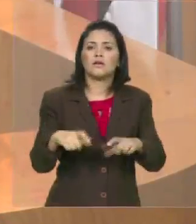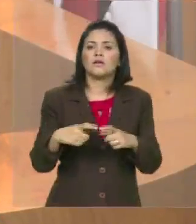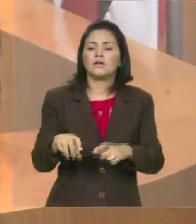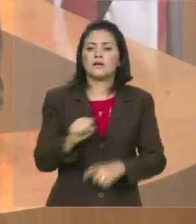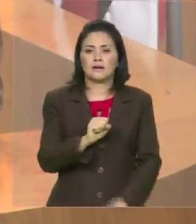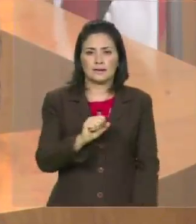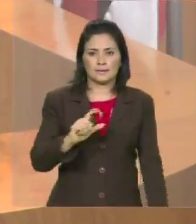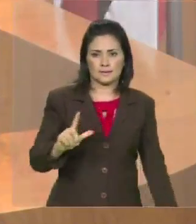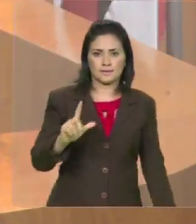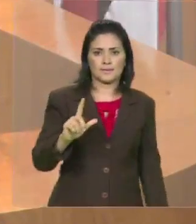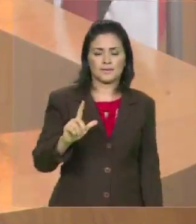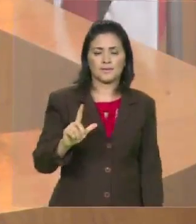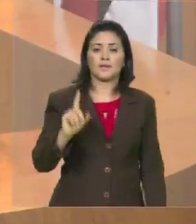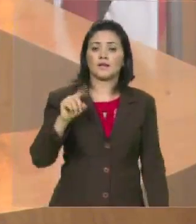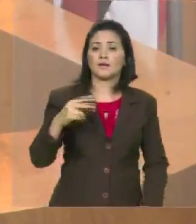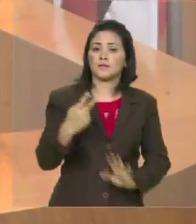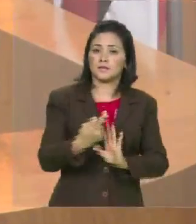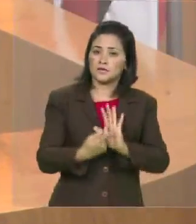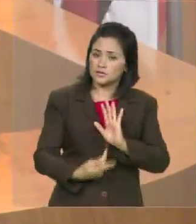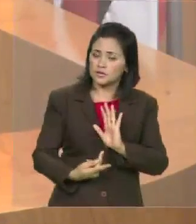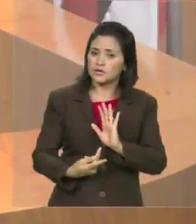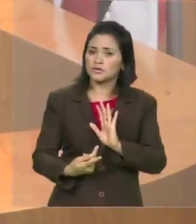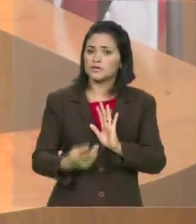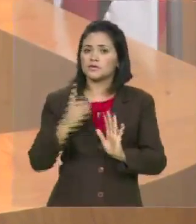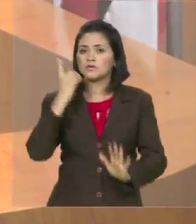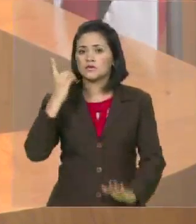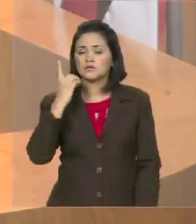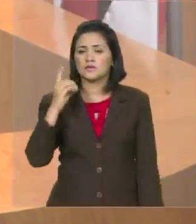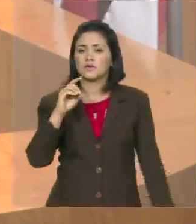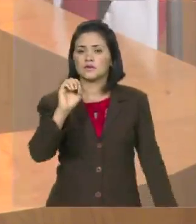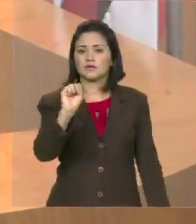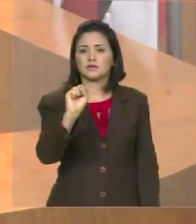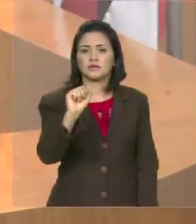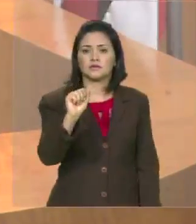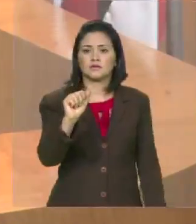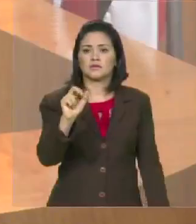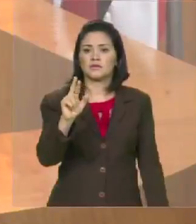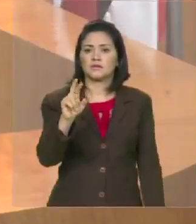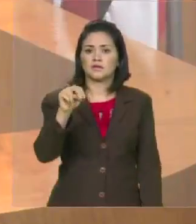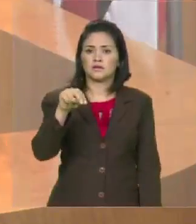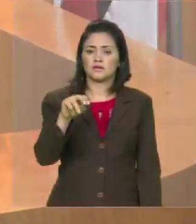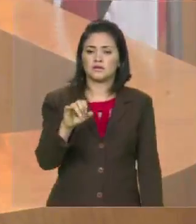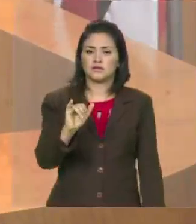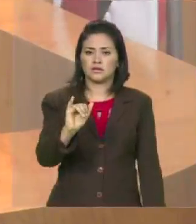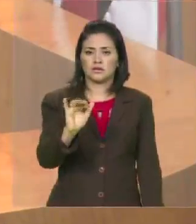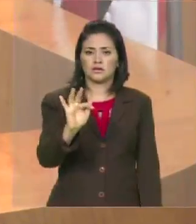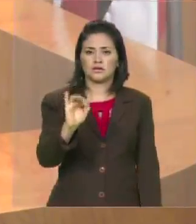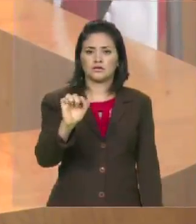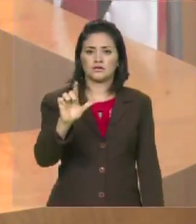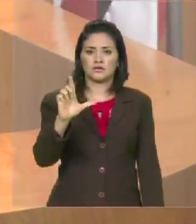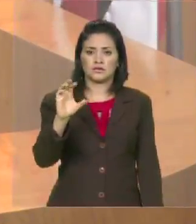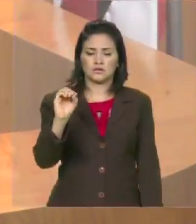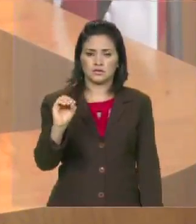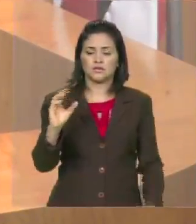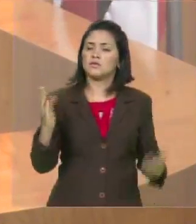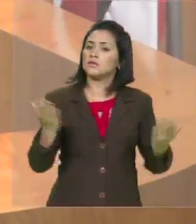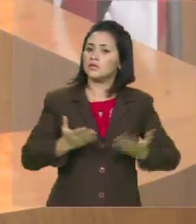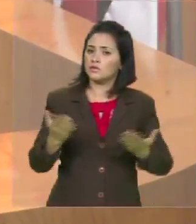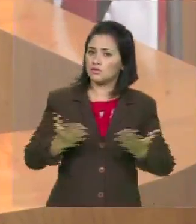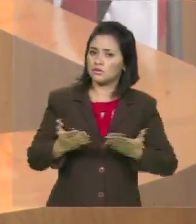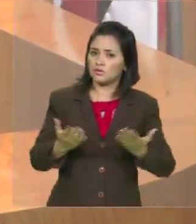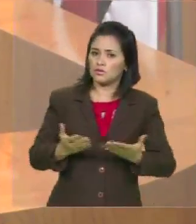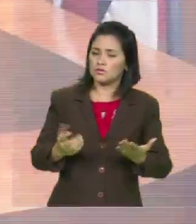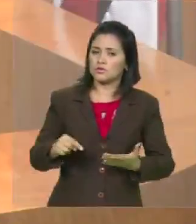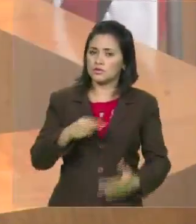do então deputado Sarney Filho, que hoje é ministro do Meio Ambiente. Vamos solicitar que o